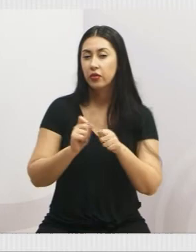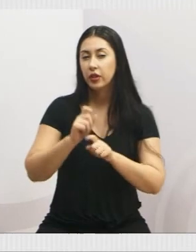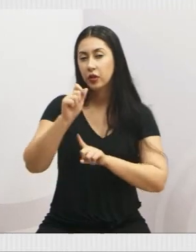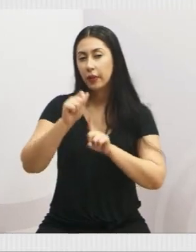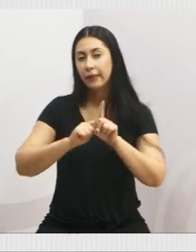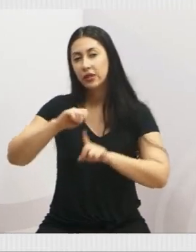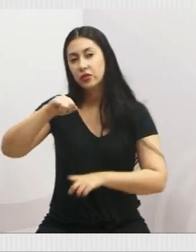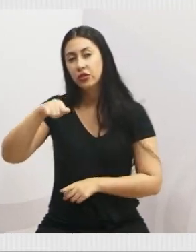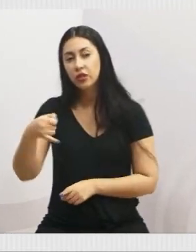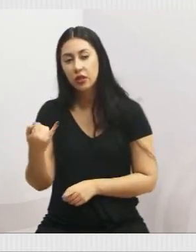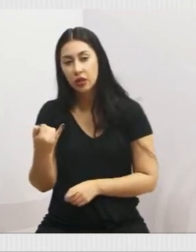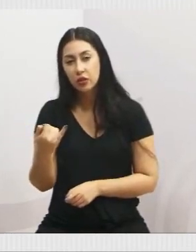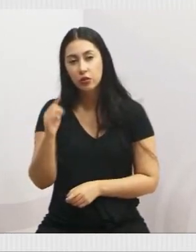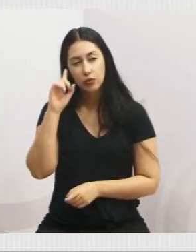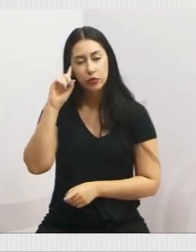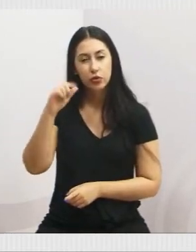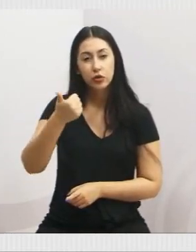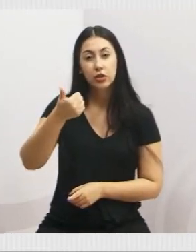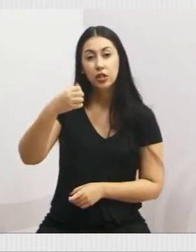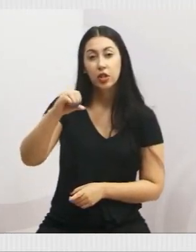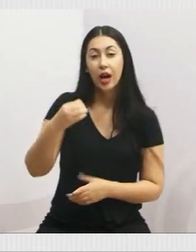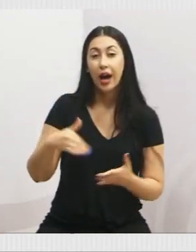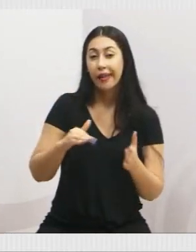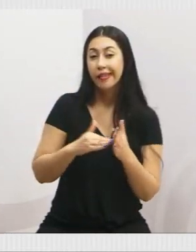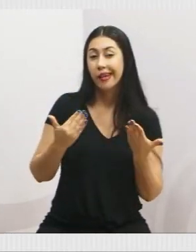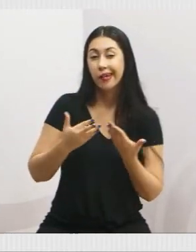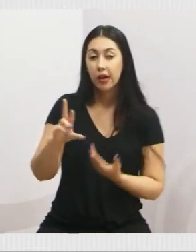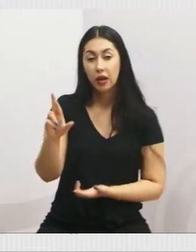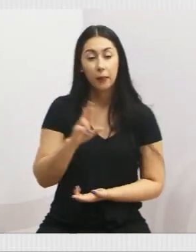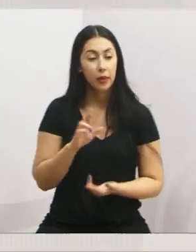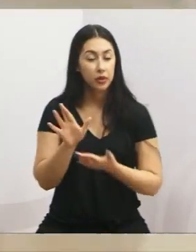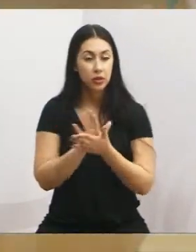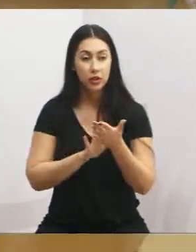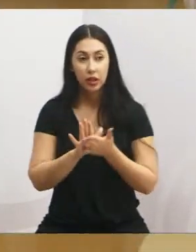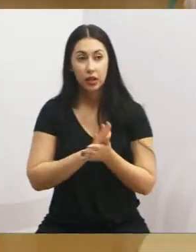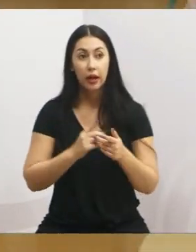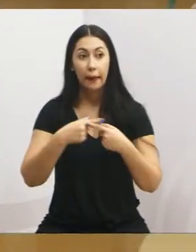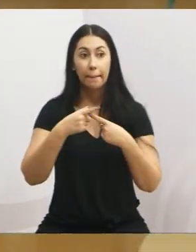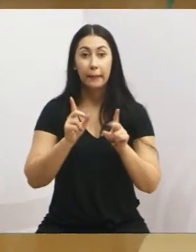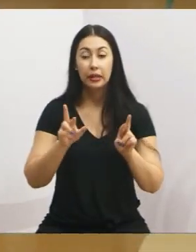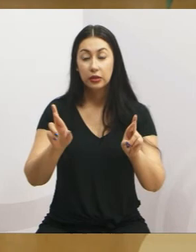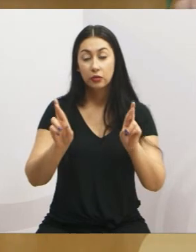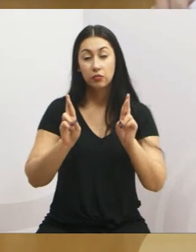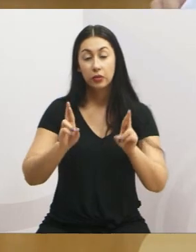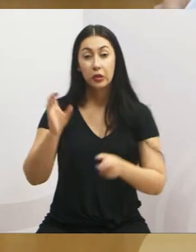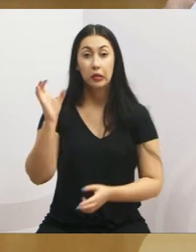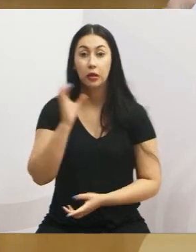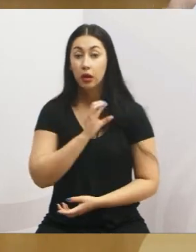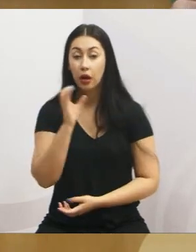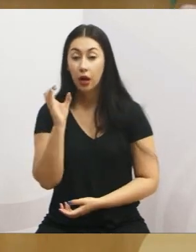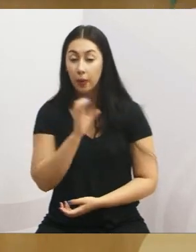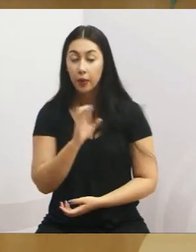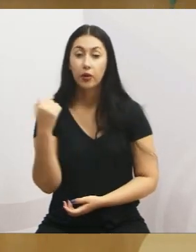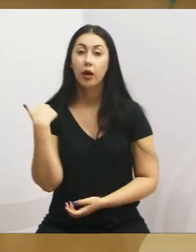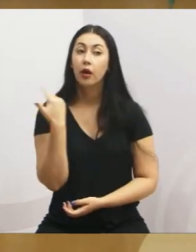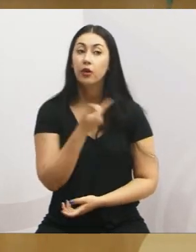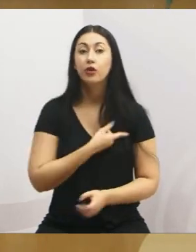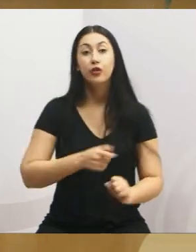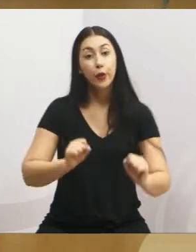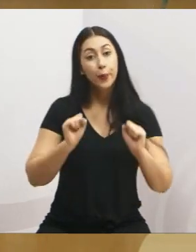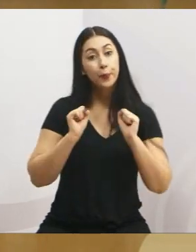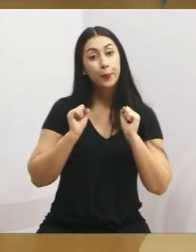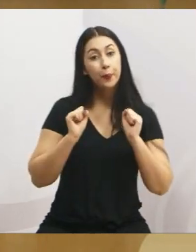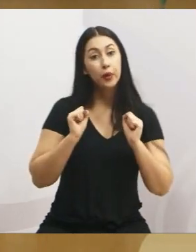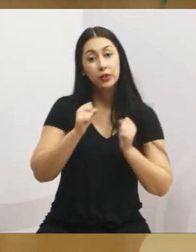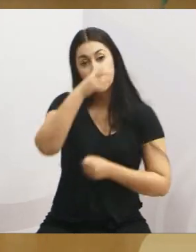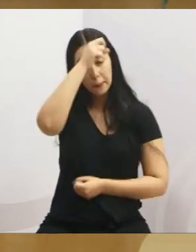né, no dia 19, até agora eu não tive retorno, mas espero que o quanto antes a gente possa ter um